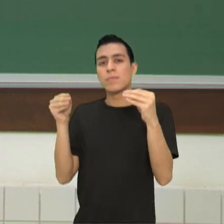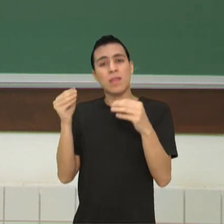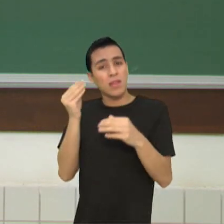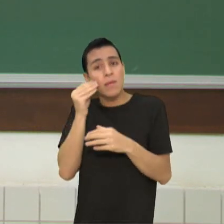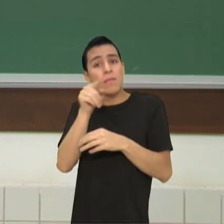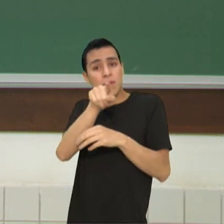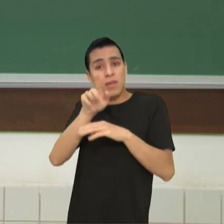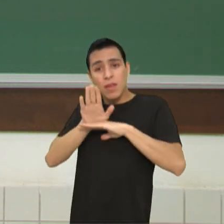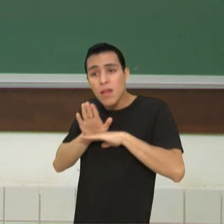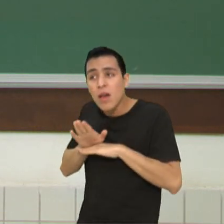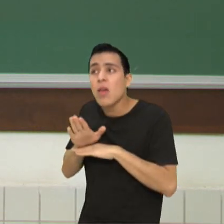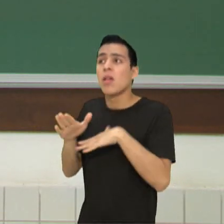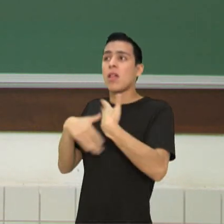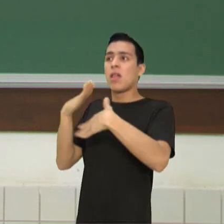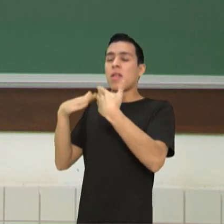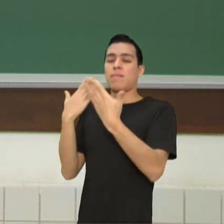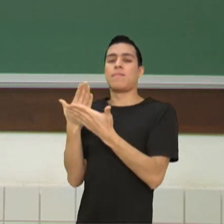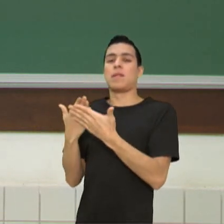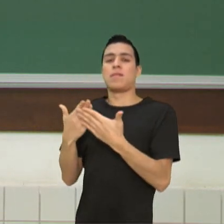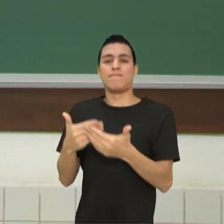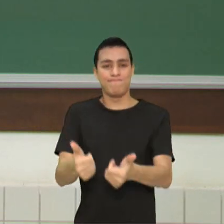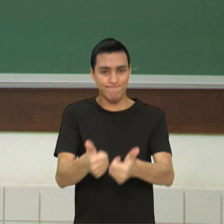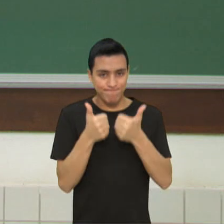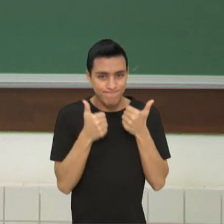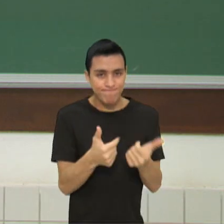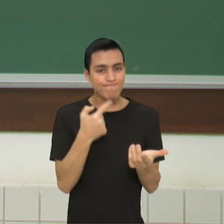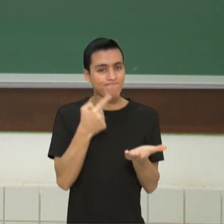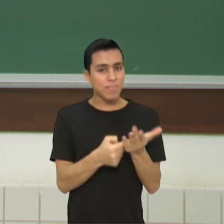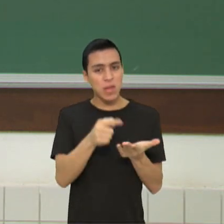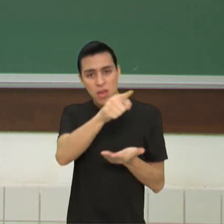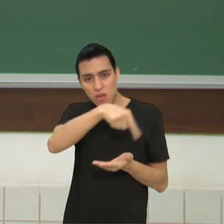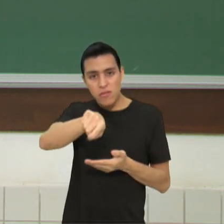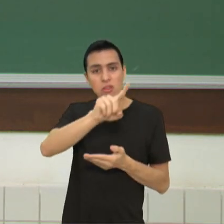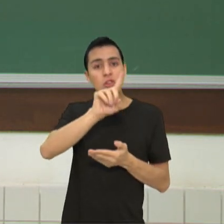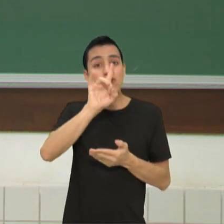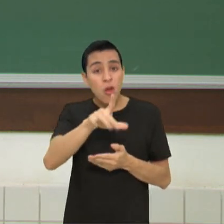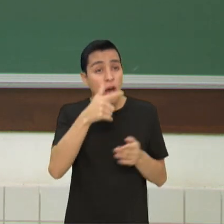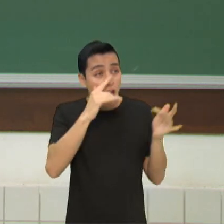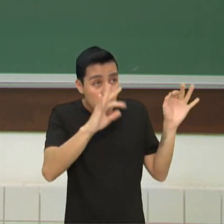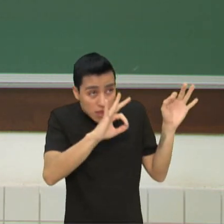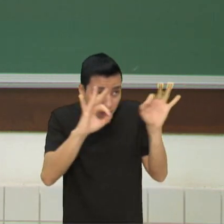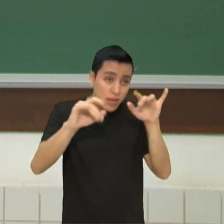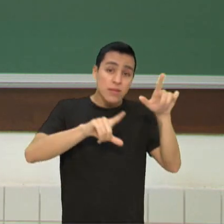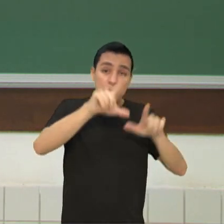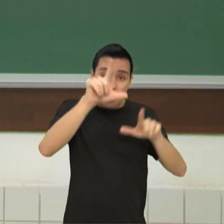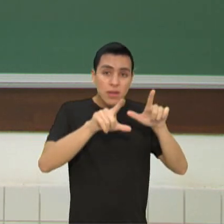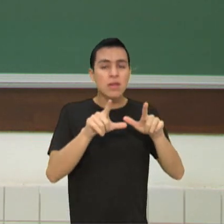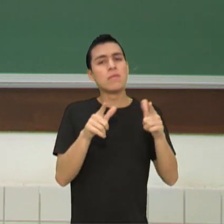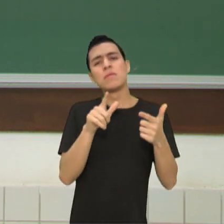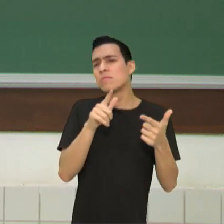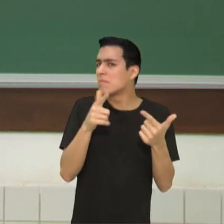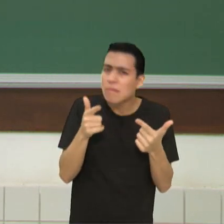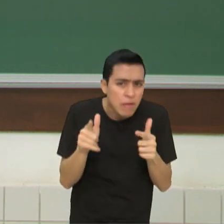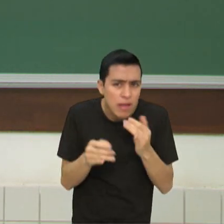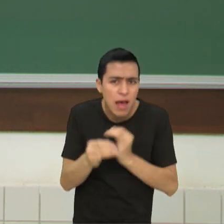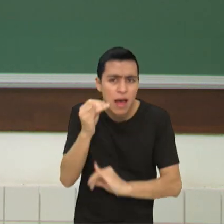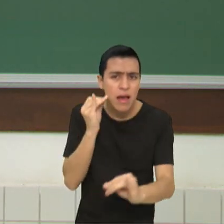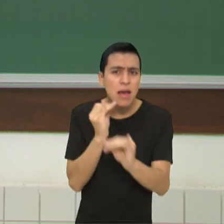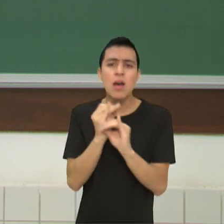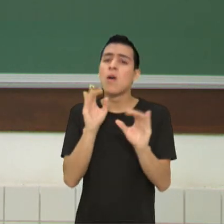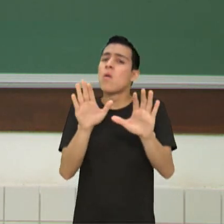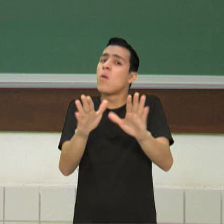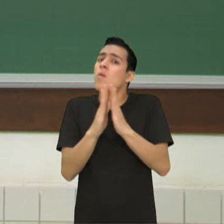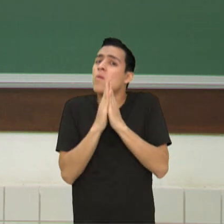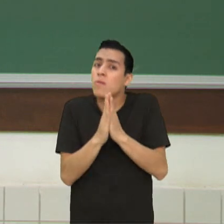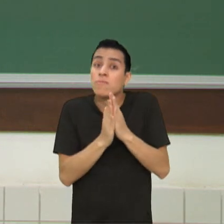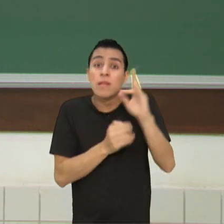Mesma telazinha bonitinha, combinamos, né? Para dar título à aula, nós vamos falar desde o DNA até o organismo sendo afetado